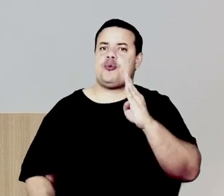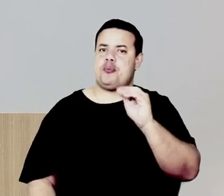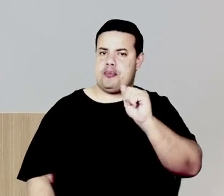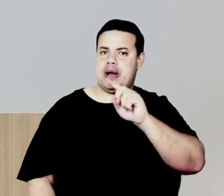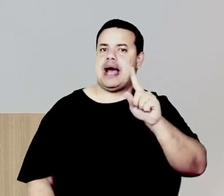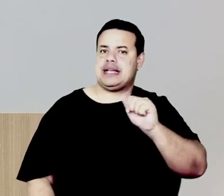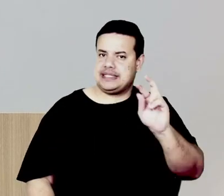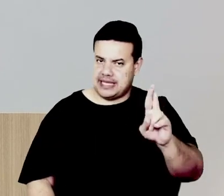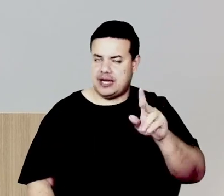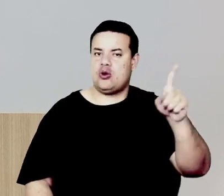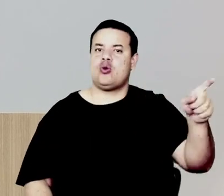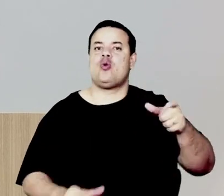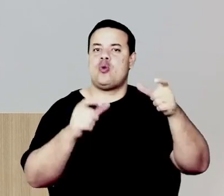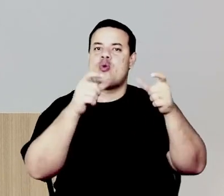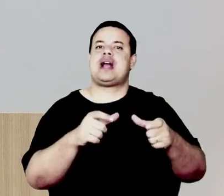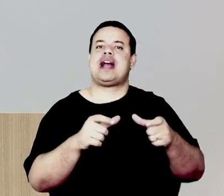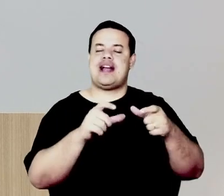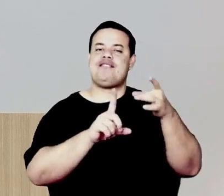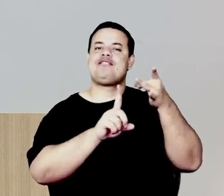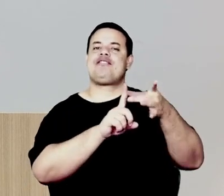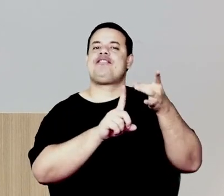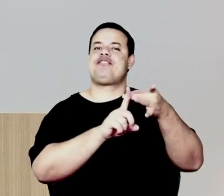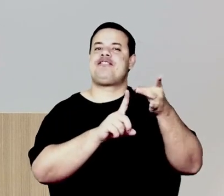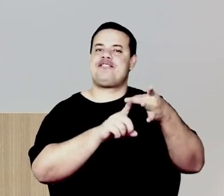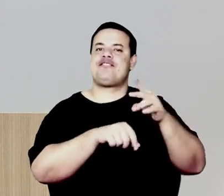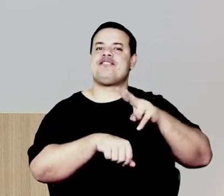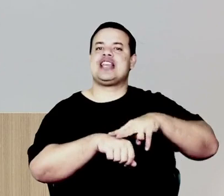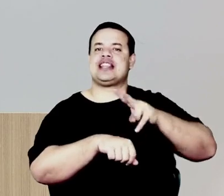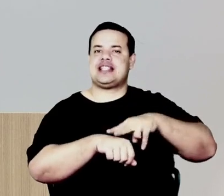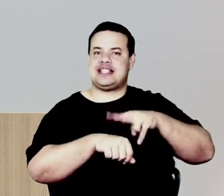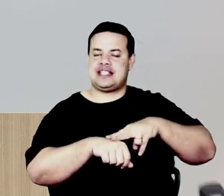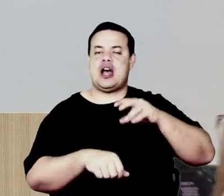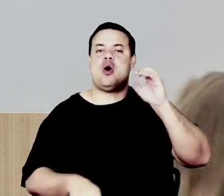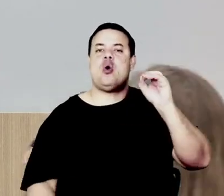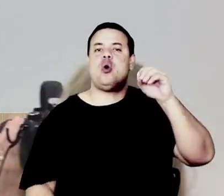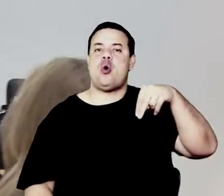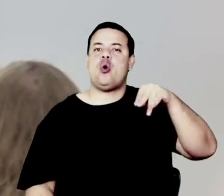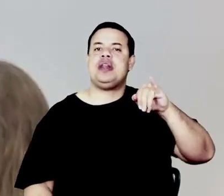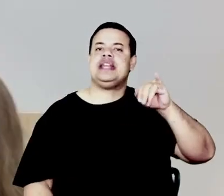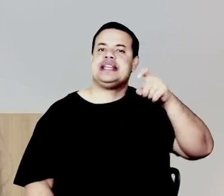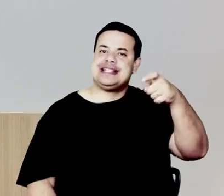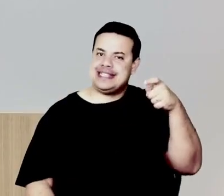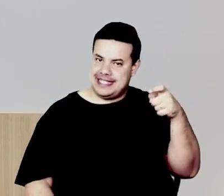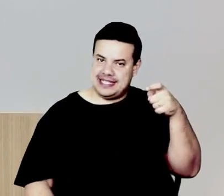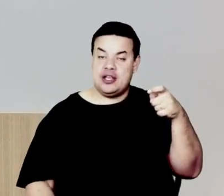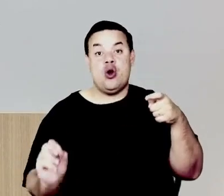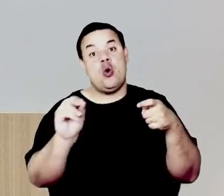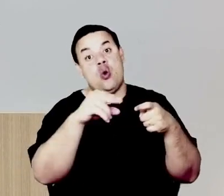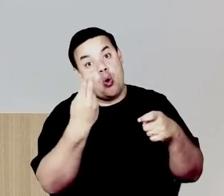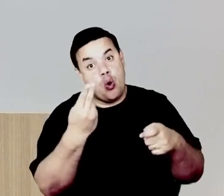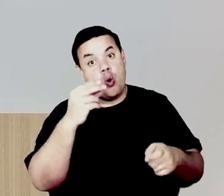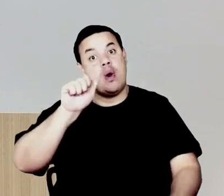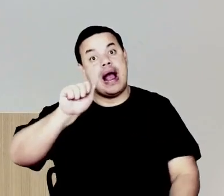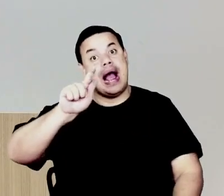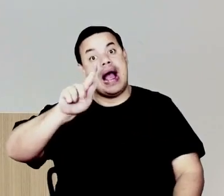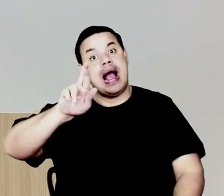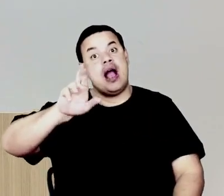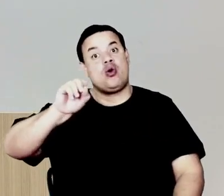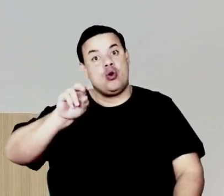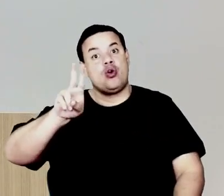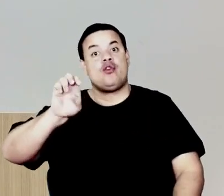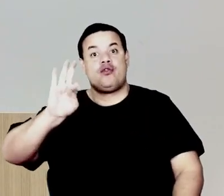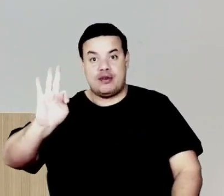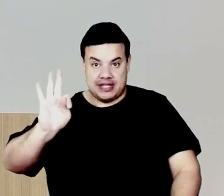vidraçaria Onyx ou na Agrovet, quem quiser deixar. Ou se não puder deixar em algum lugar e quiser que eu busque, é só me avisar